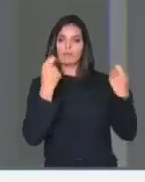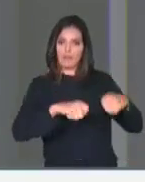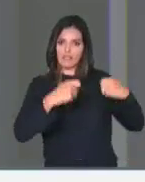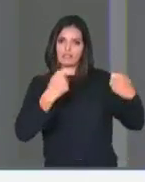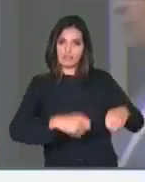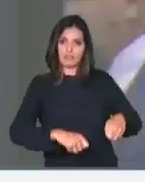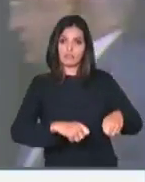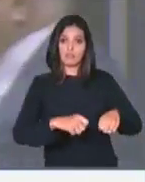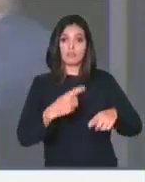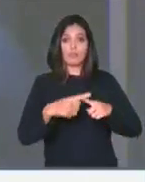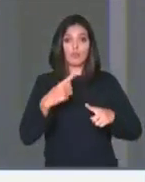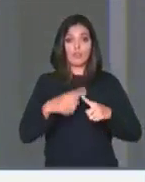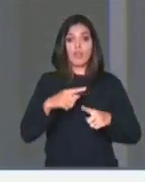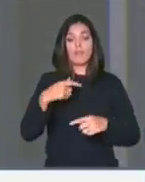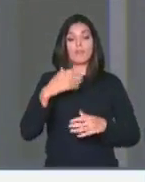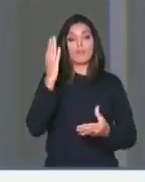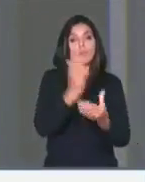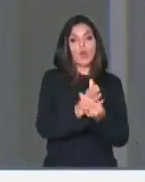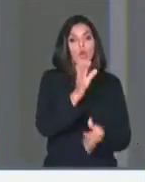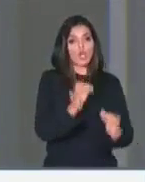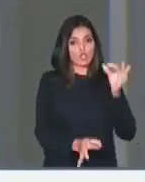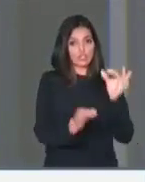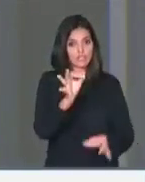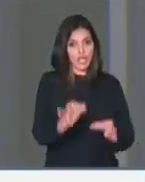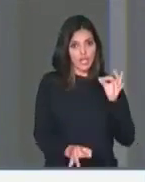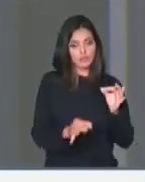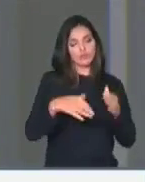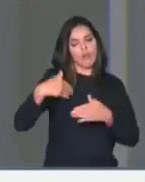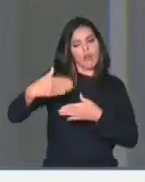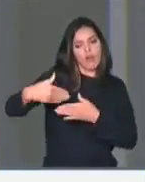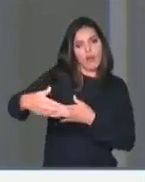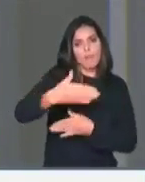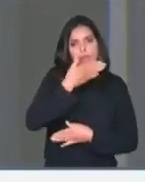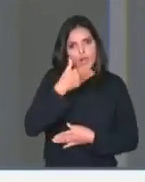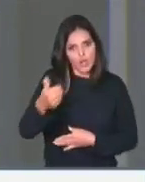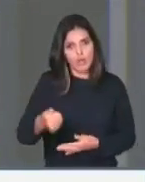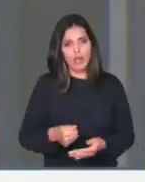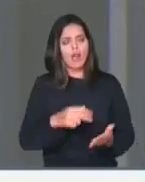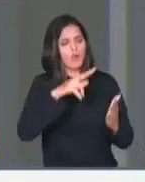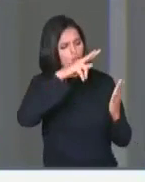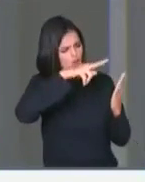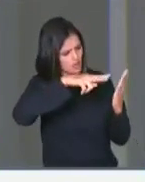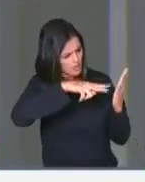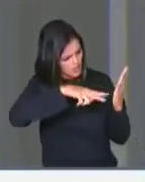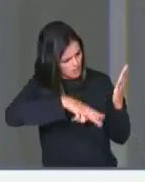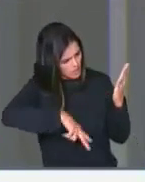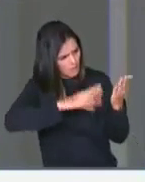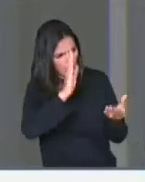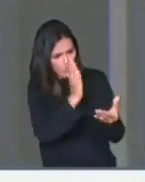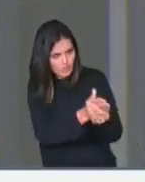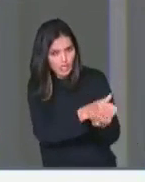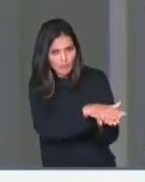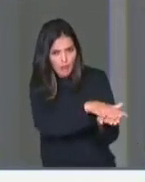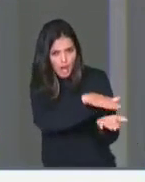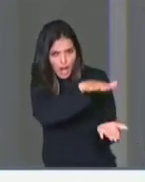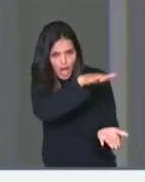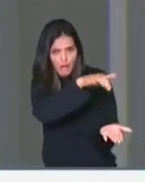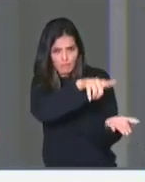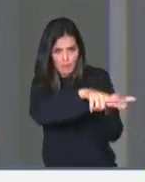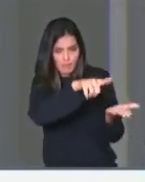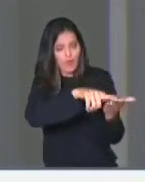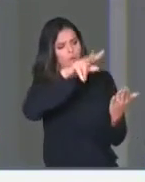corresse da melhor forma lendo os autos nem o do processo e claro também o apoio da nossa assessoria